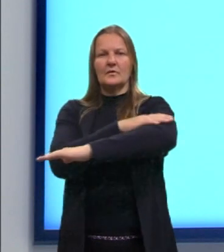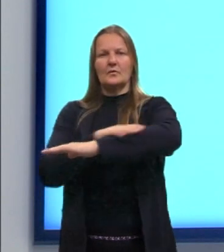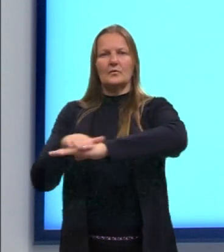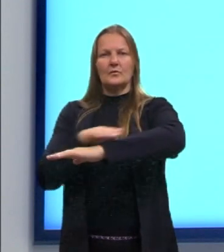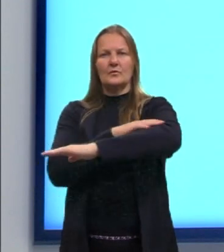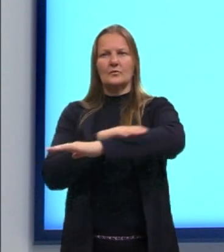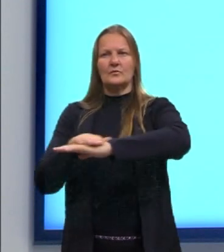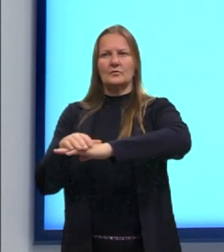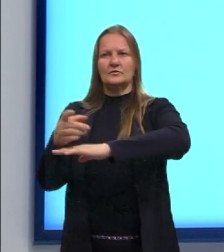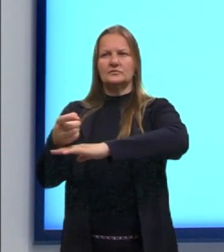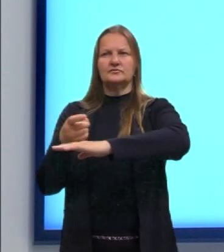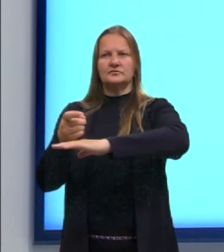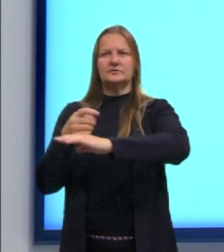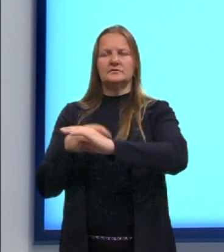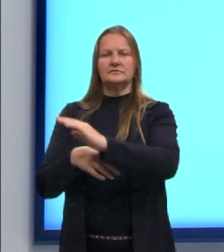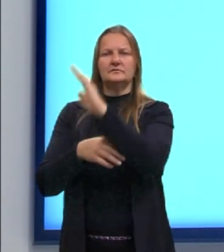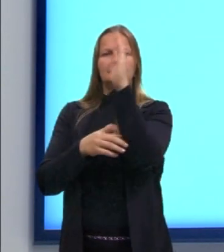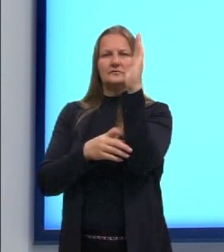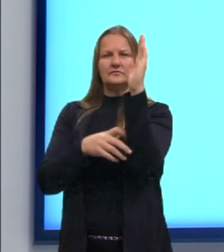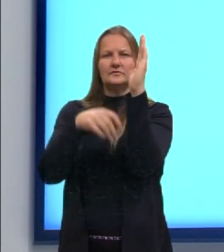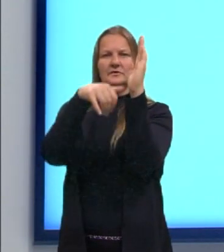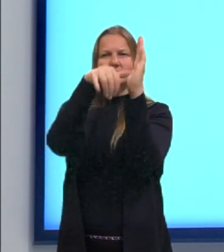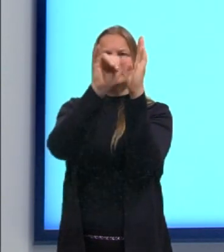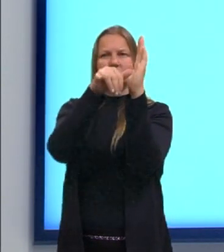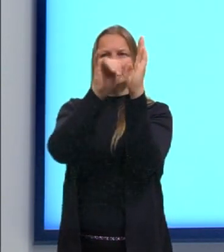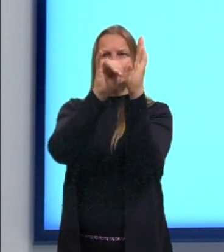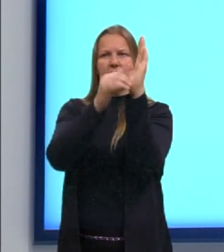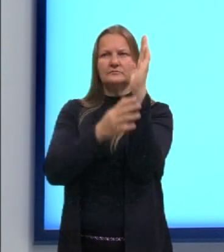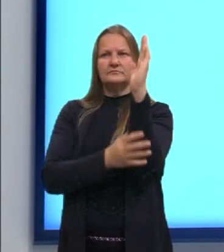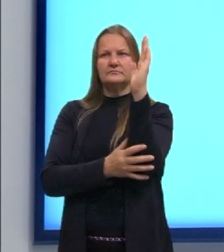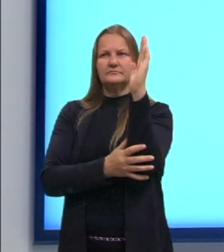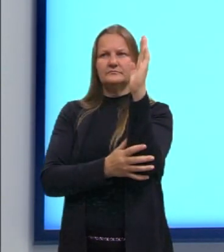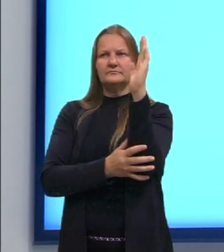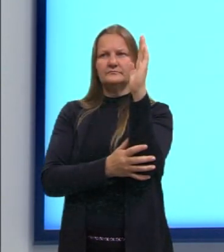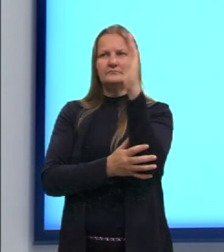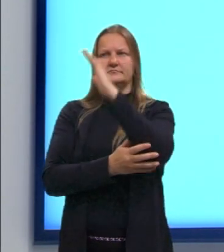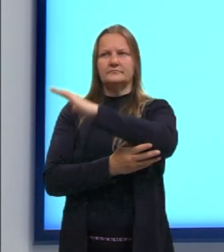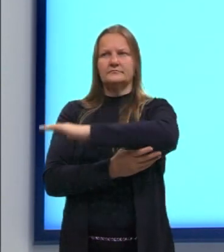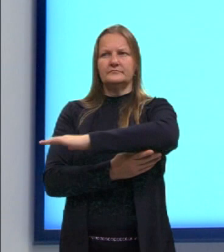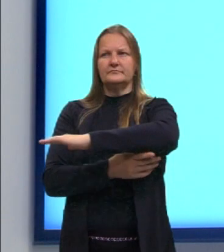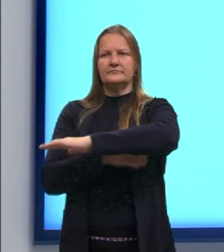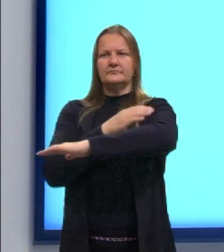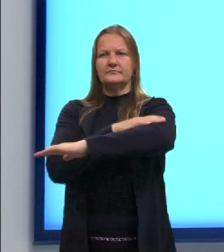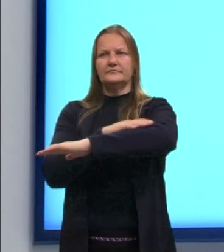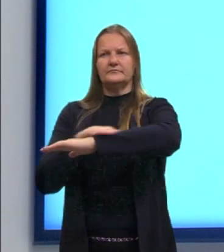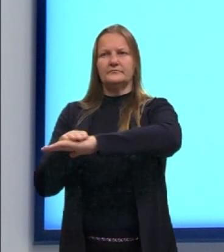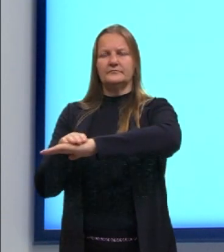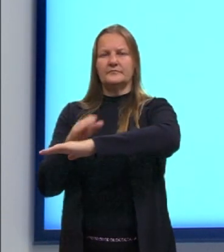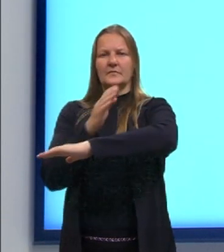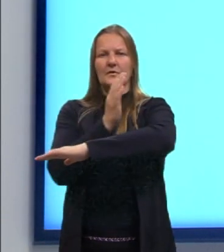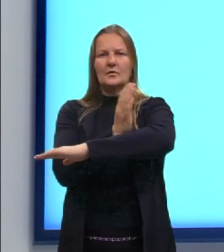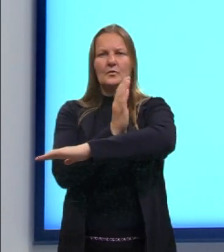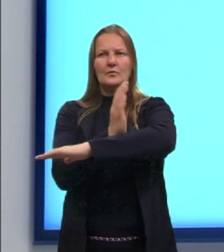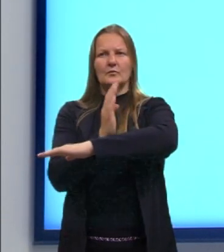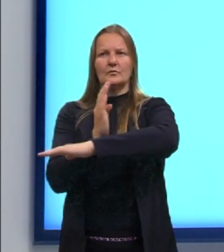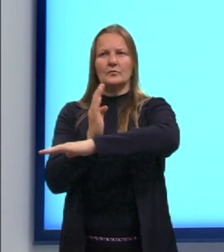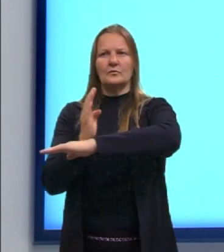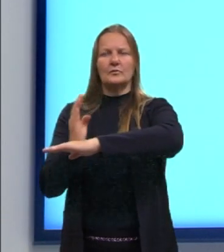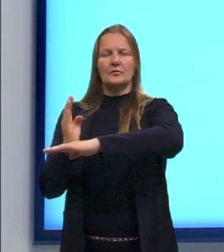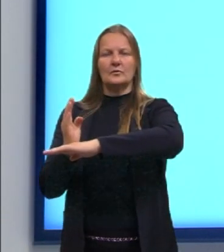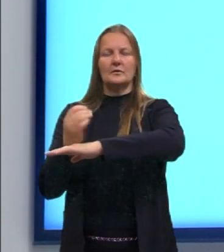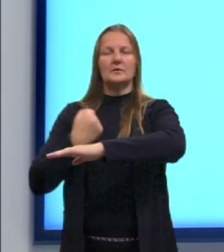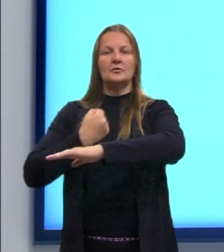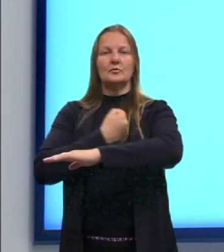eixo horizontal e vertical, que seria o X e o Y, e estão marcados ali os intervalos, né, dos números